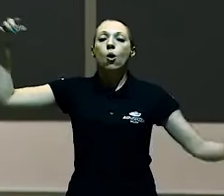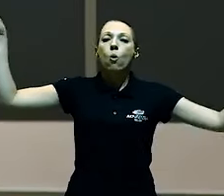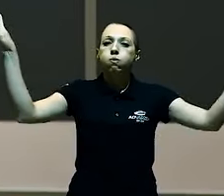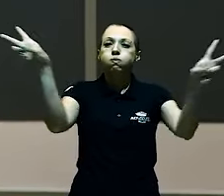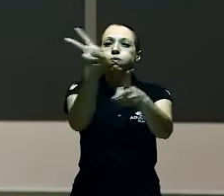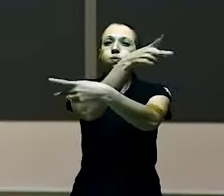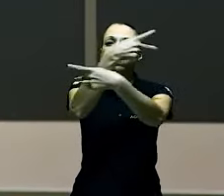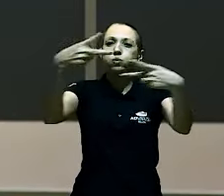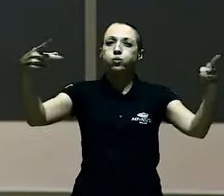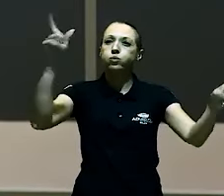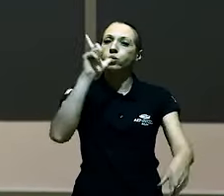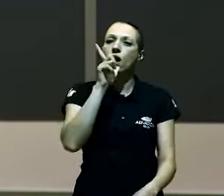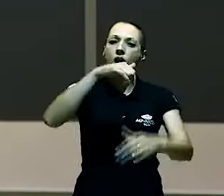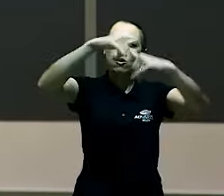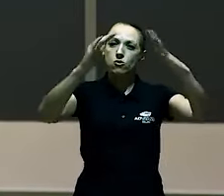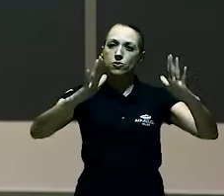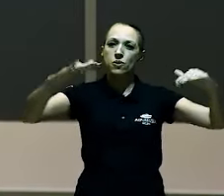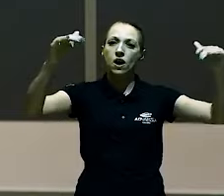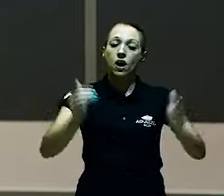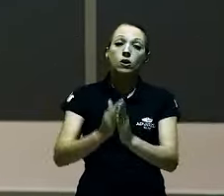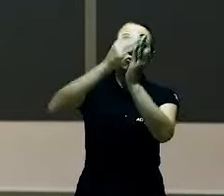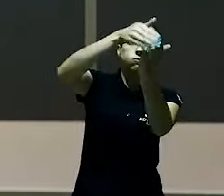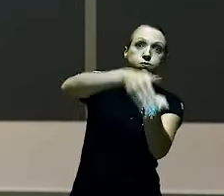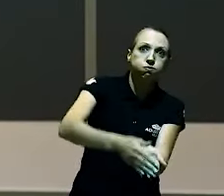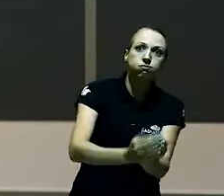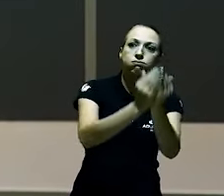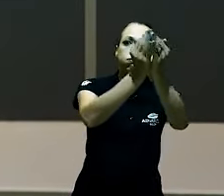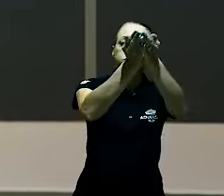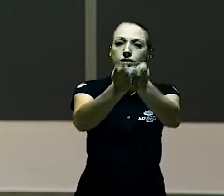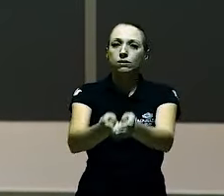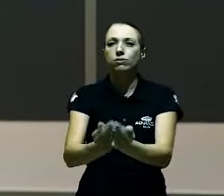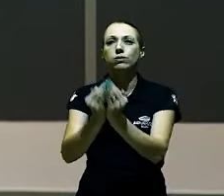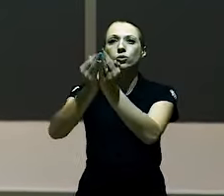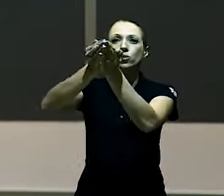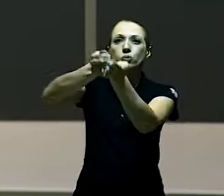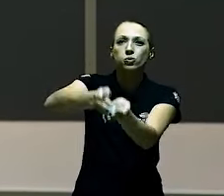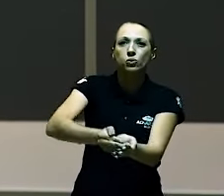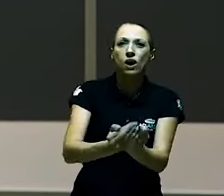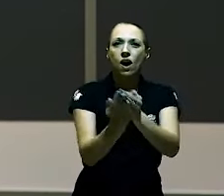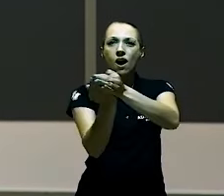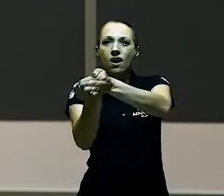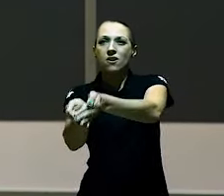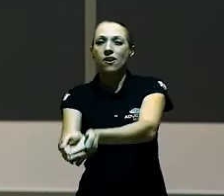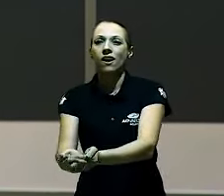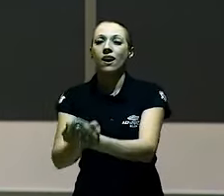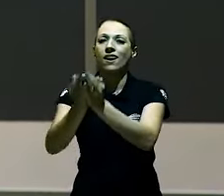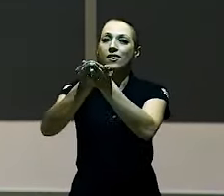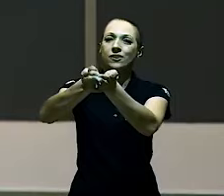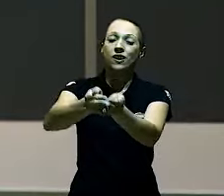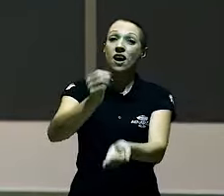tão violenta que o navio estava a ponto de se despedaçar. Deus envia guerreiros para lutar com